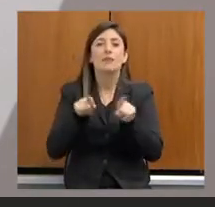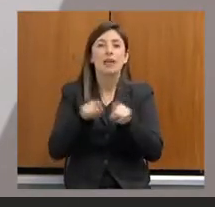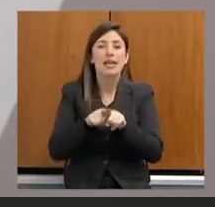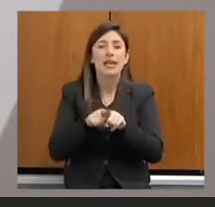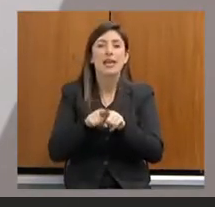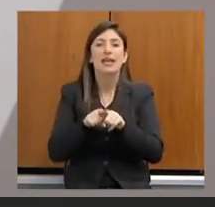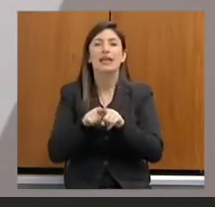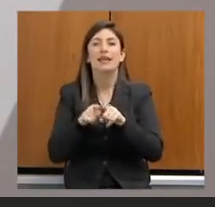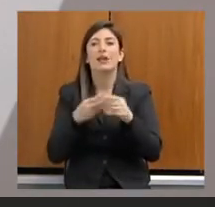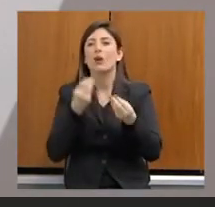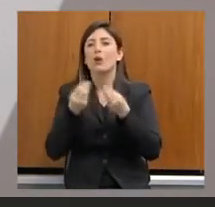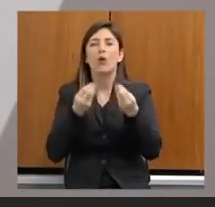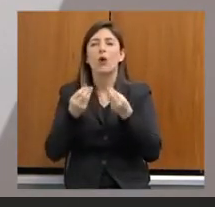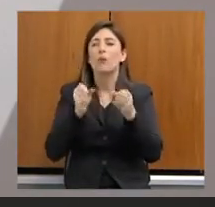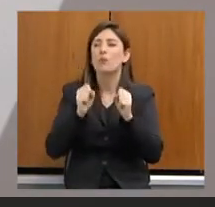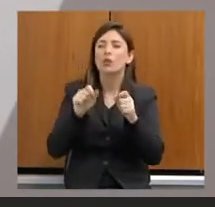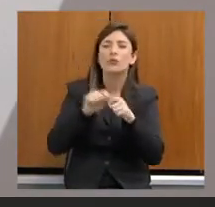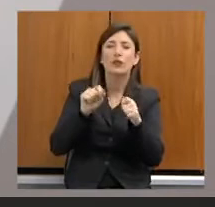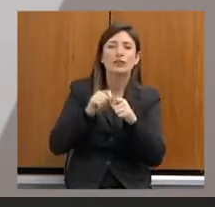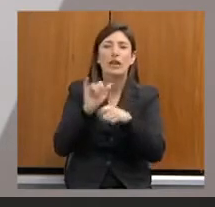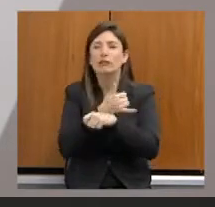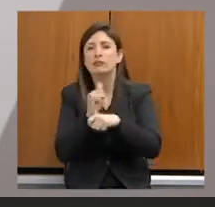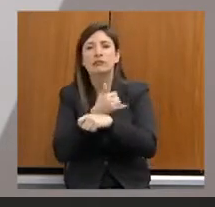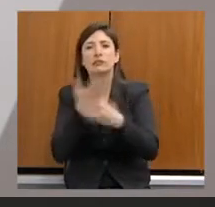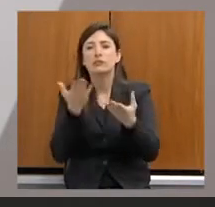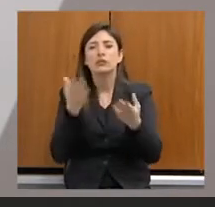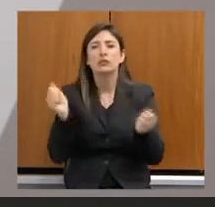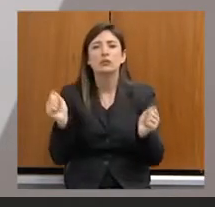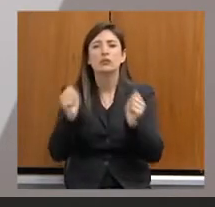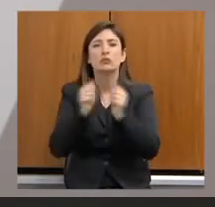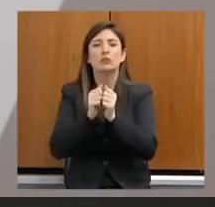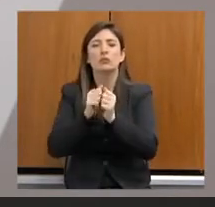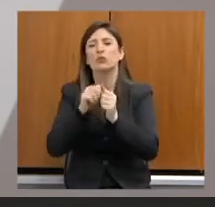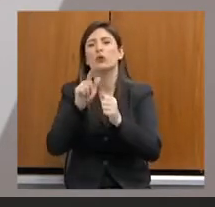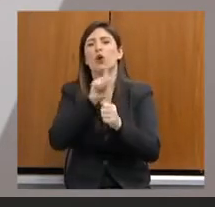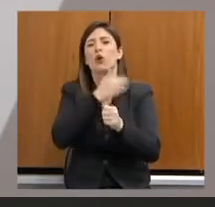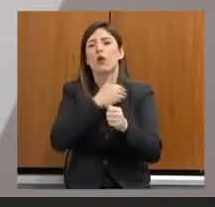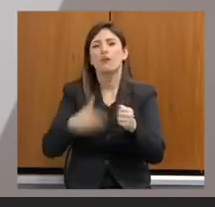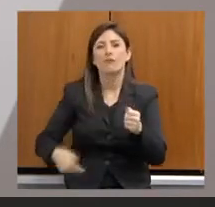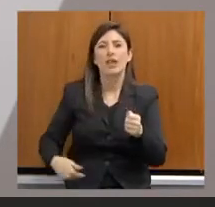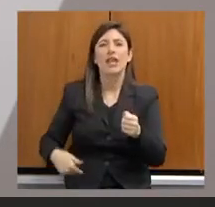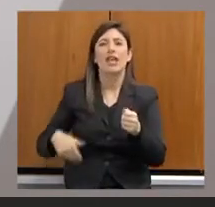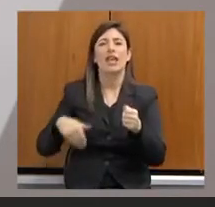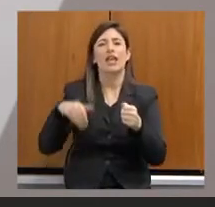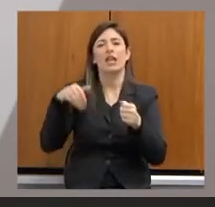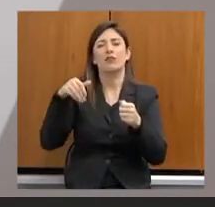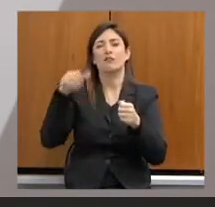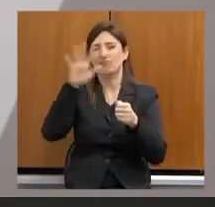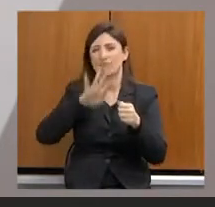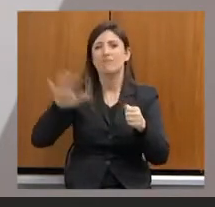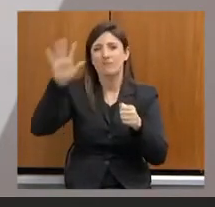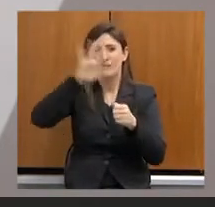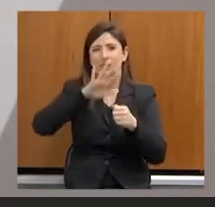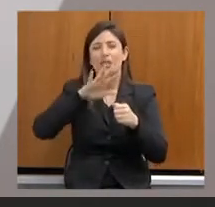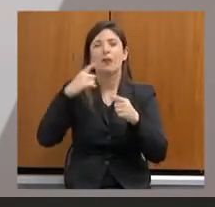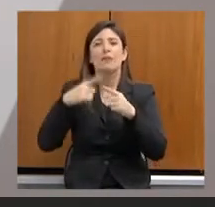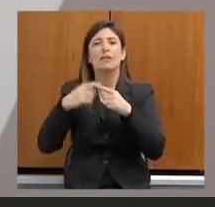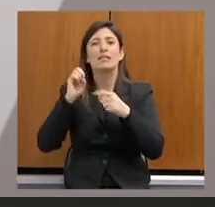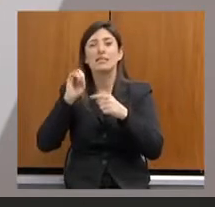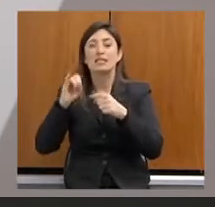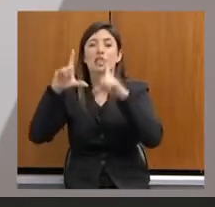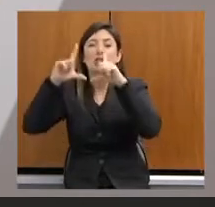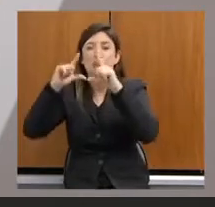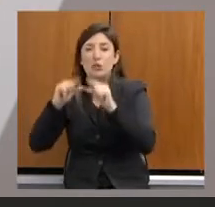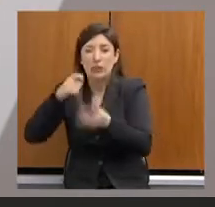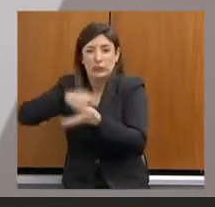feita junto à esfera nacional uma vez que se a gente conseguir reduzir esse Rigor é dos Queijos entraria